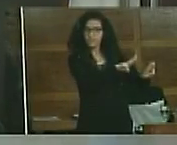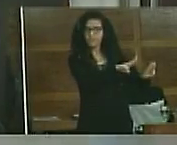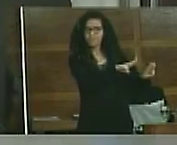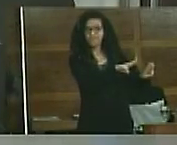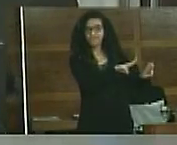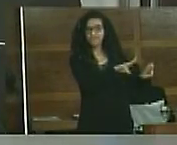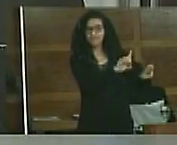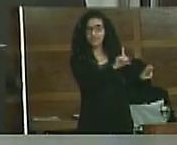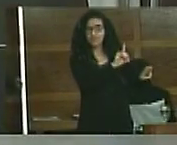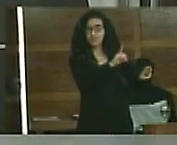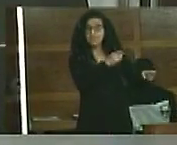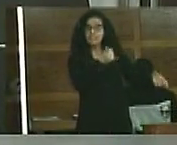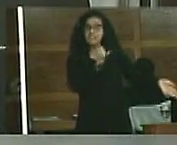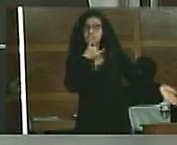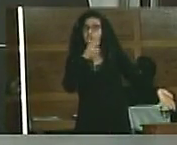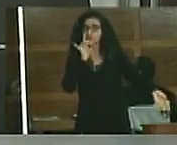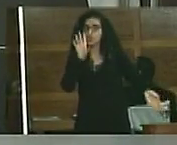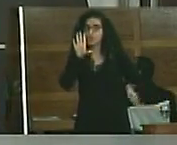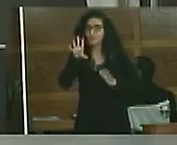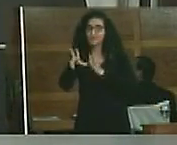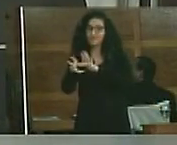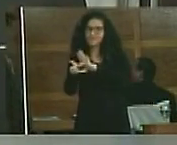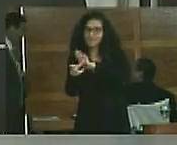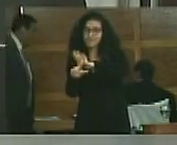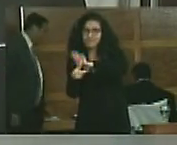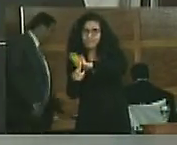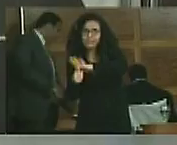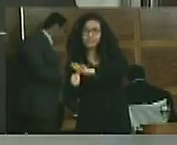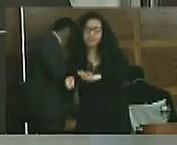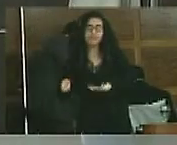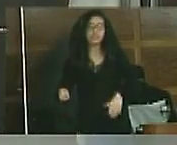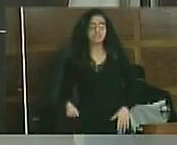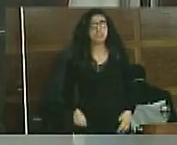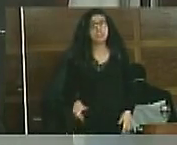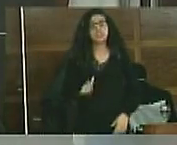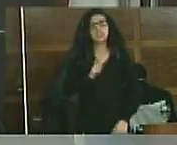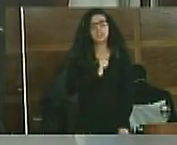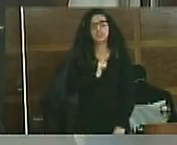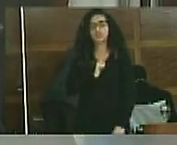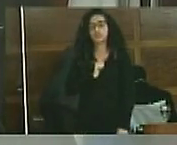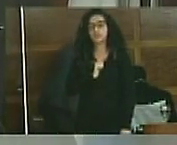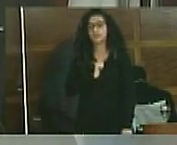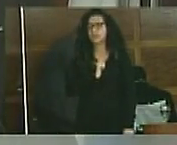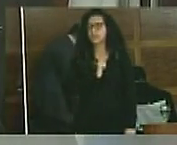museu, infelizmente, só ia para o bolso dessas pessoas. Nós temos aqui